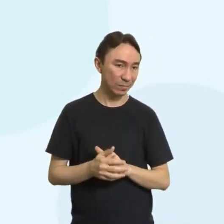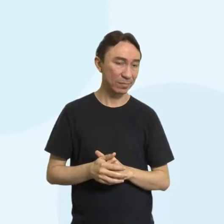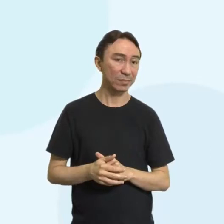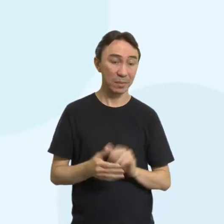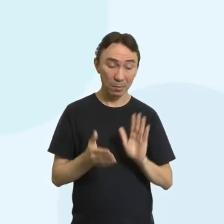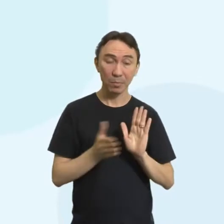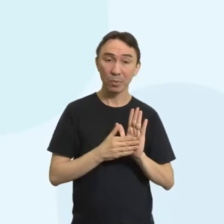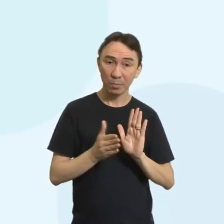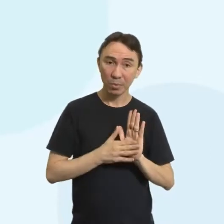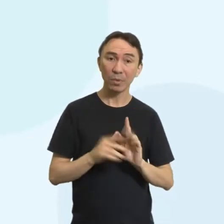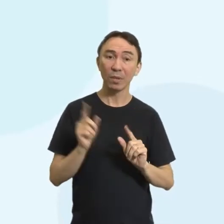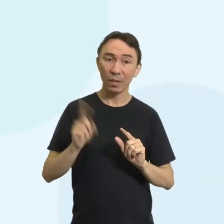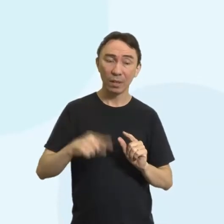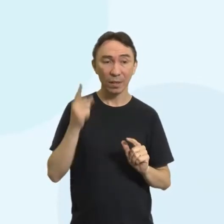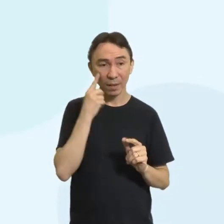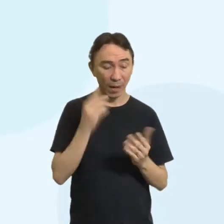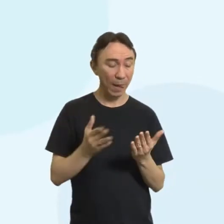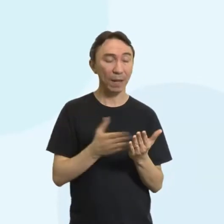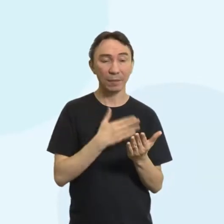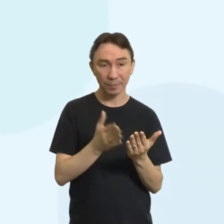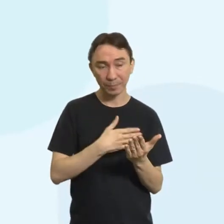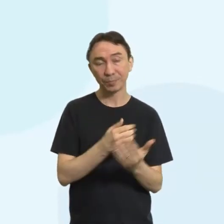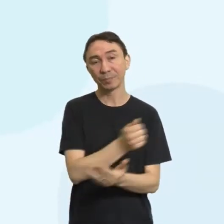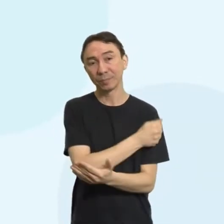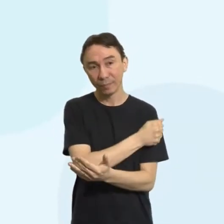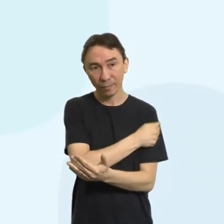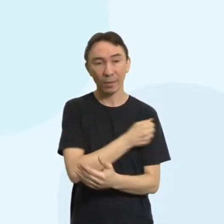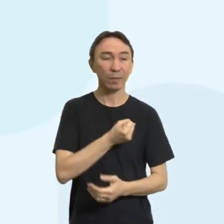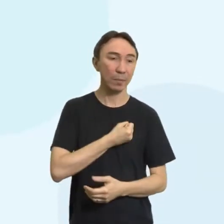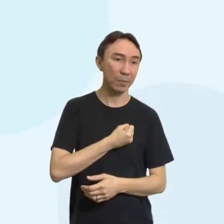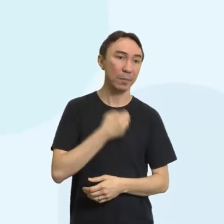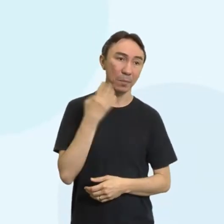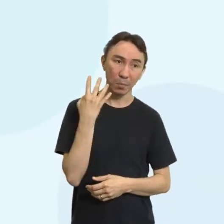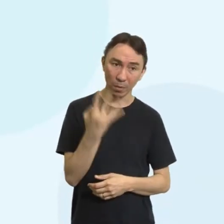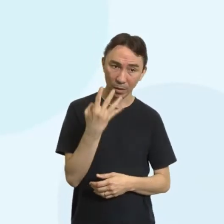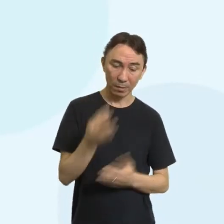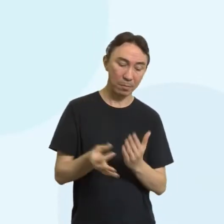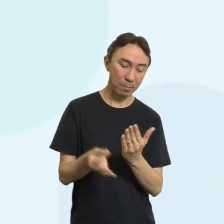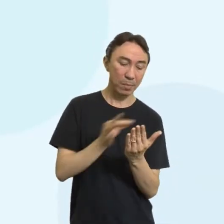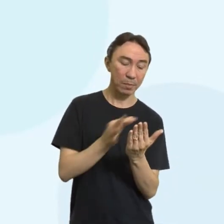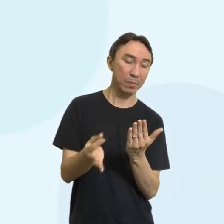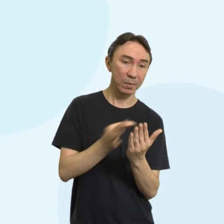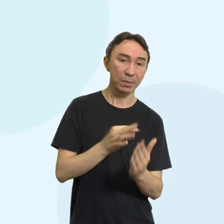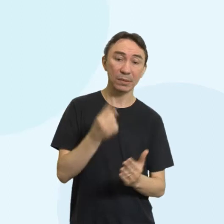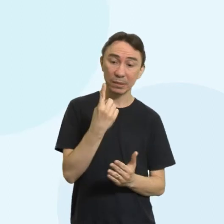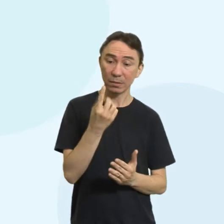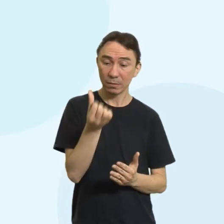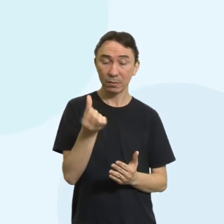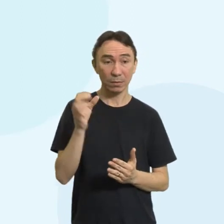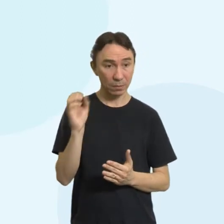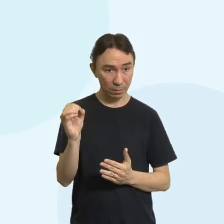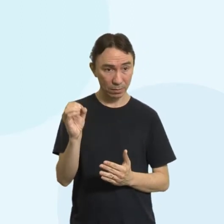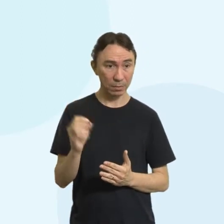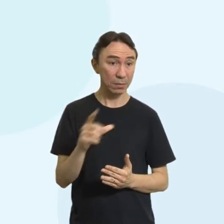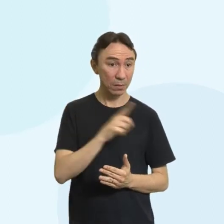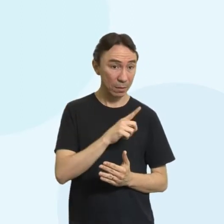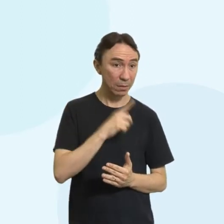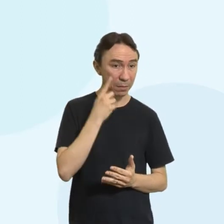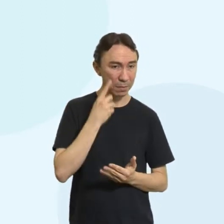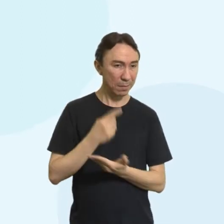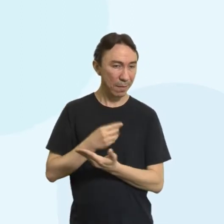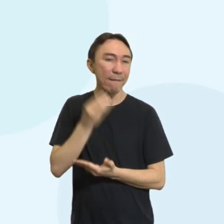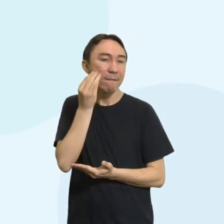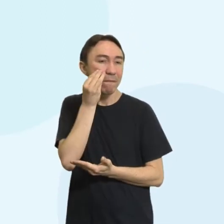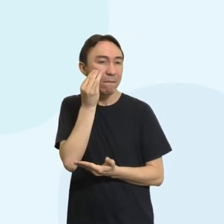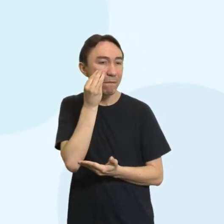no currículo em ação, volume 4 do 8º ano, página 160. Vocês estão vendo aí um experimento, o ar